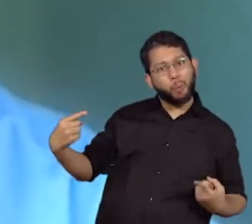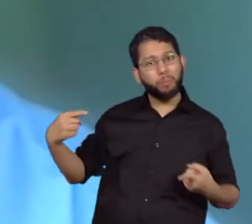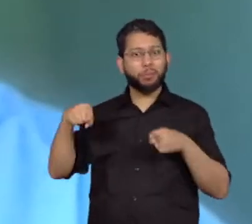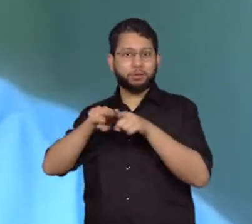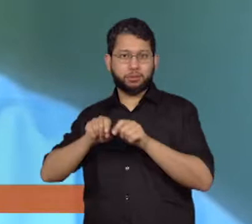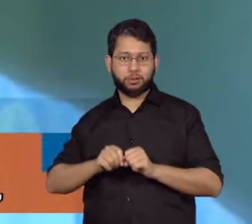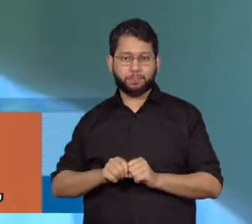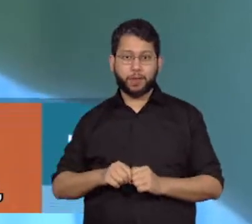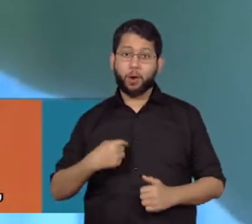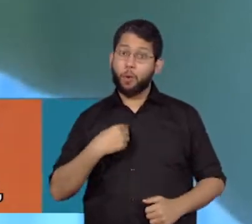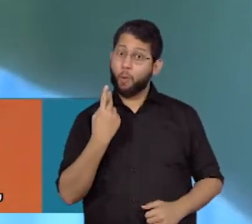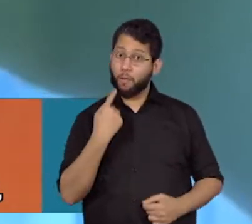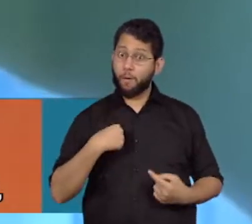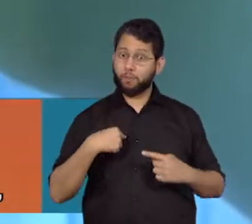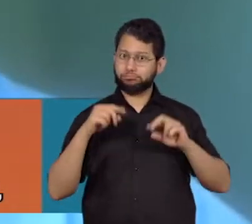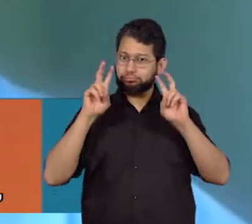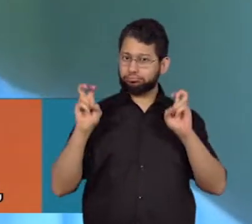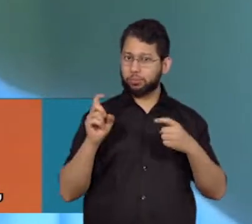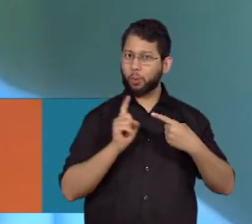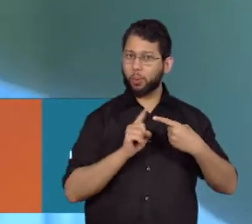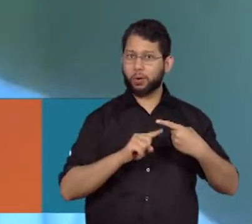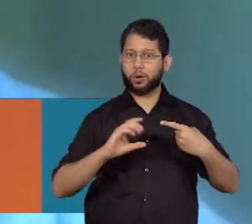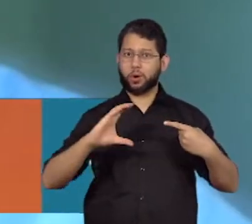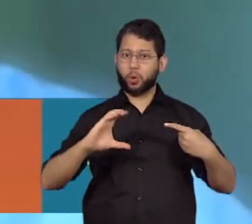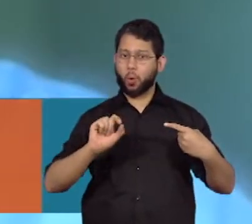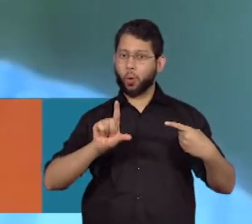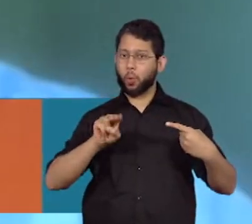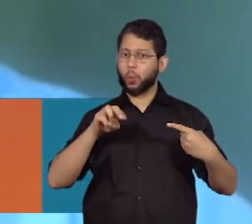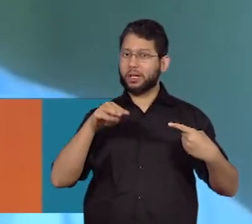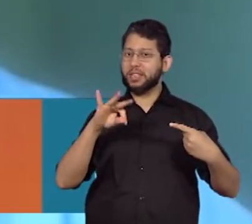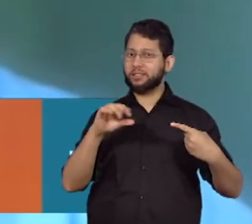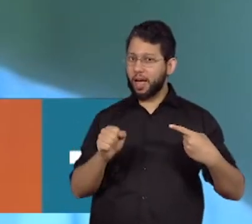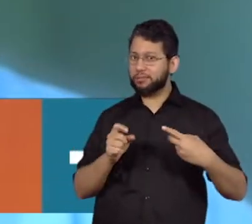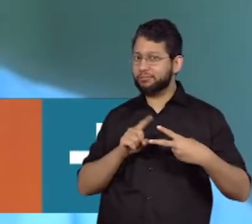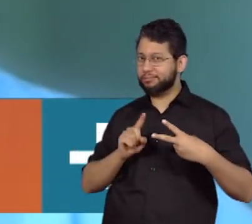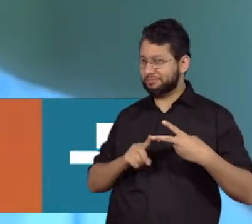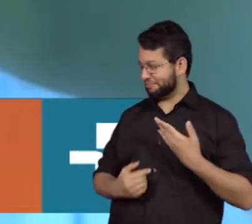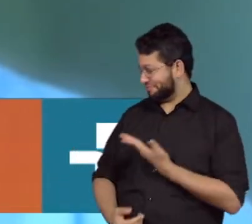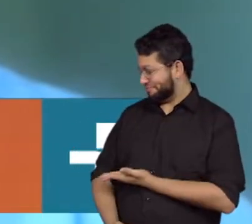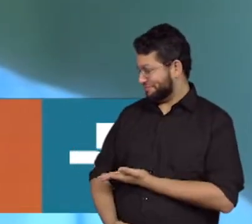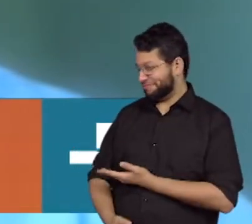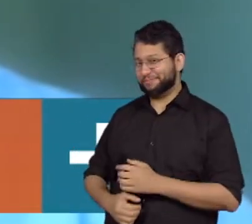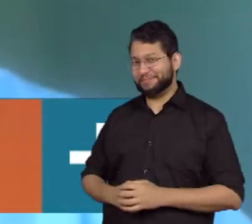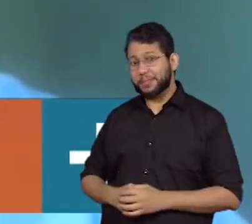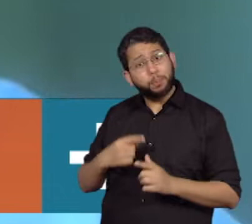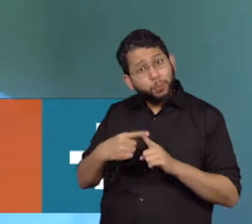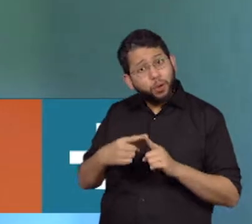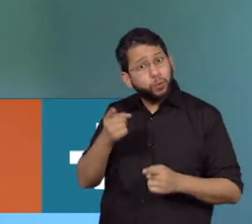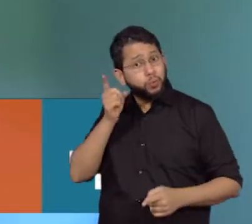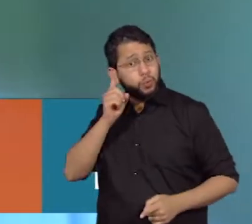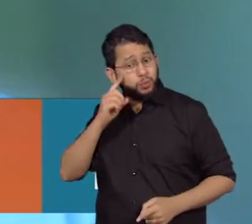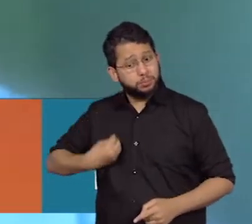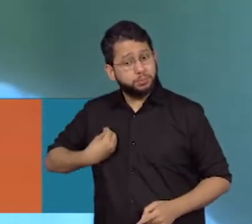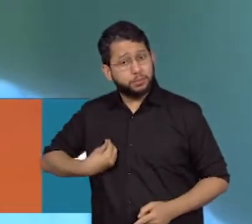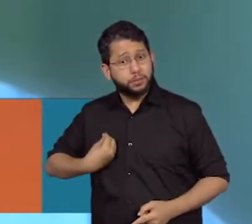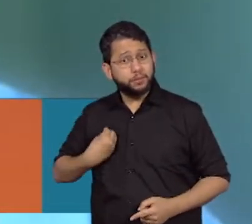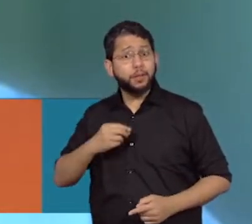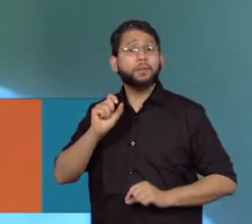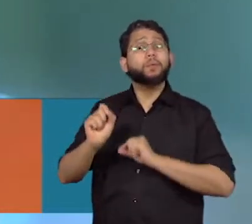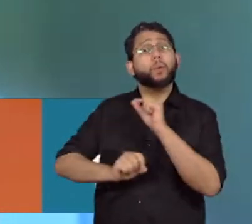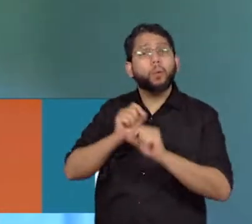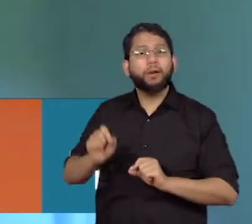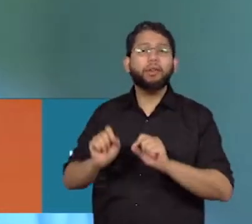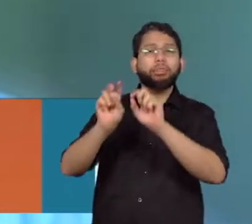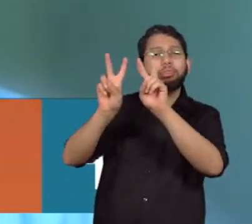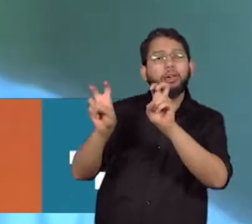sou um colunista, mas também sou um empreendedor, porque eu vivo isso no dia a dia. Eu vou contar um pouco da minha história,